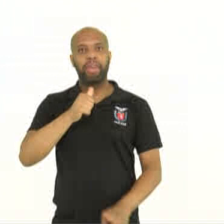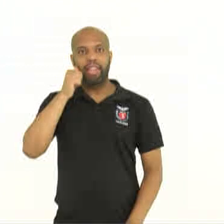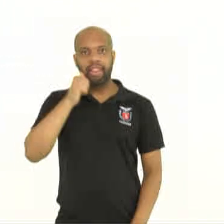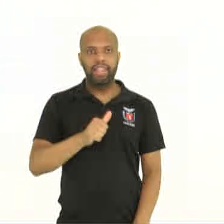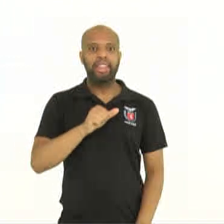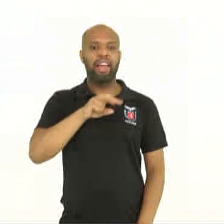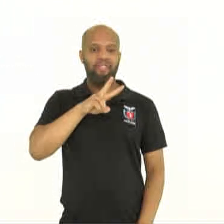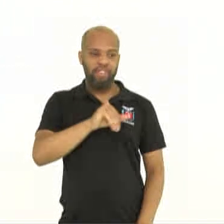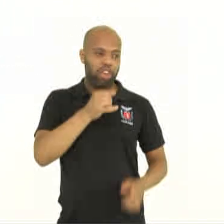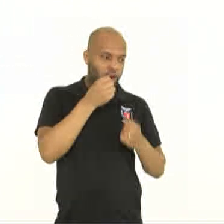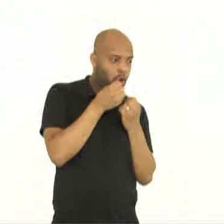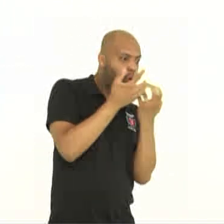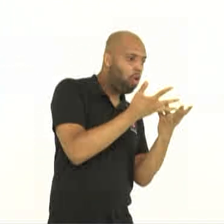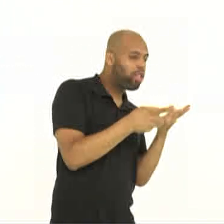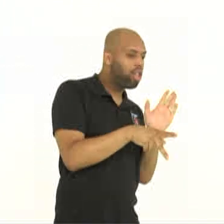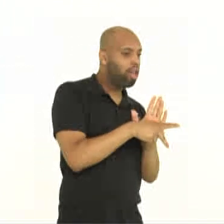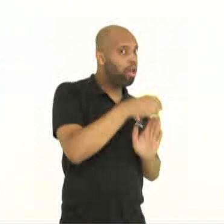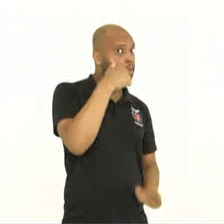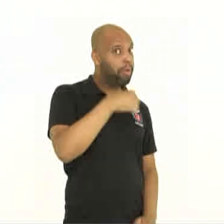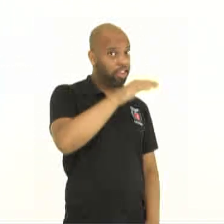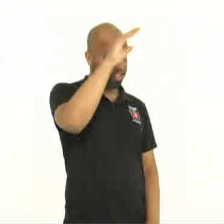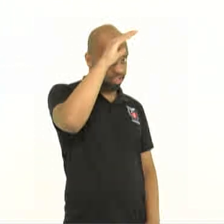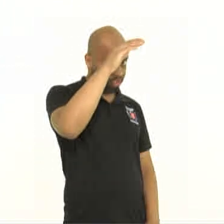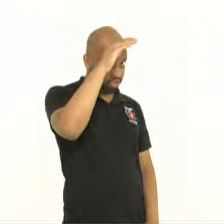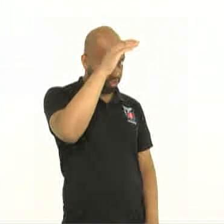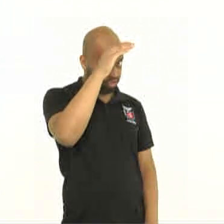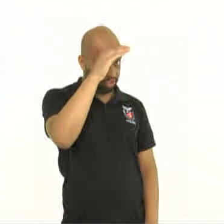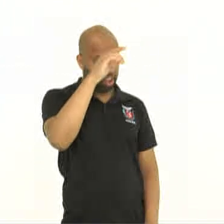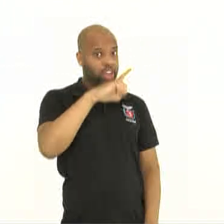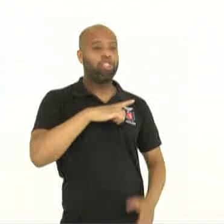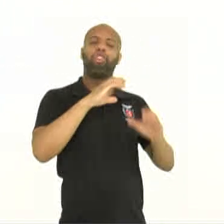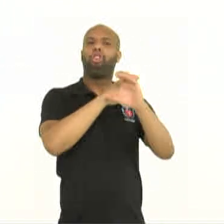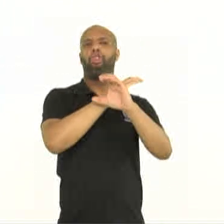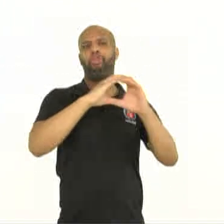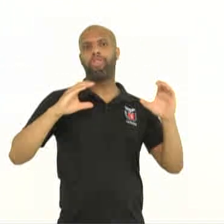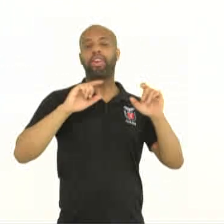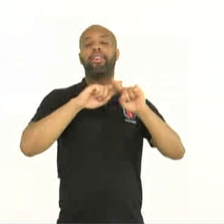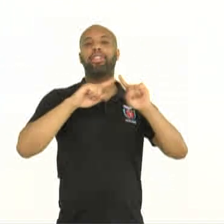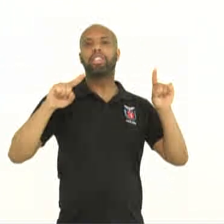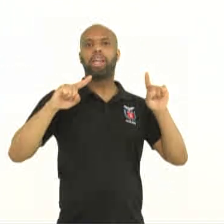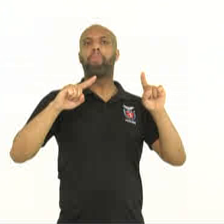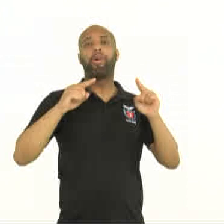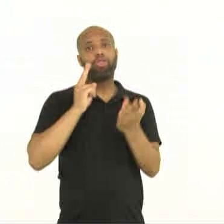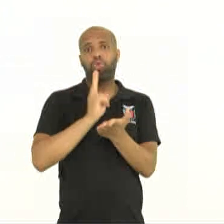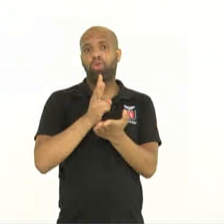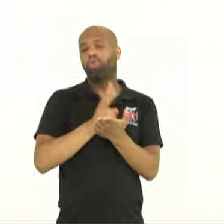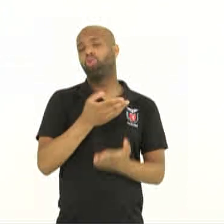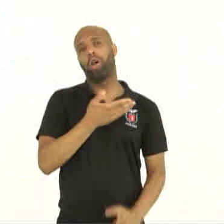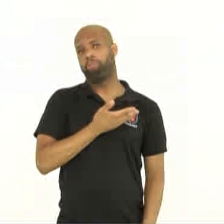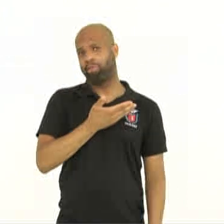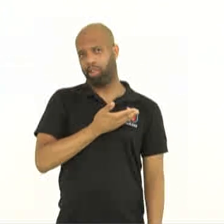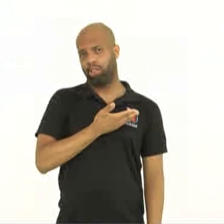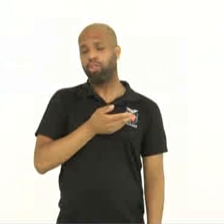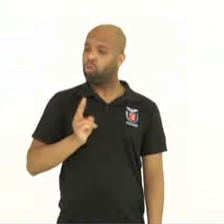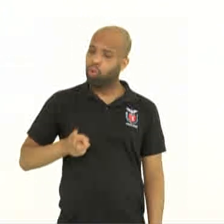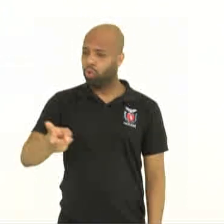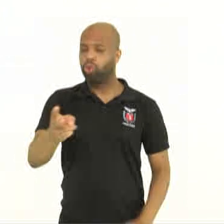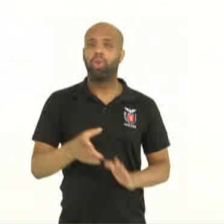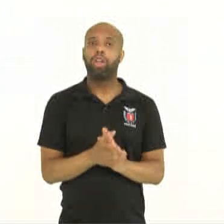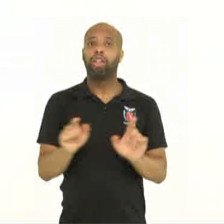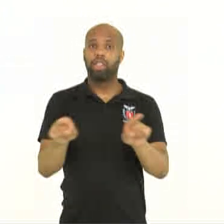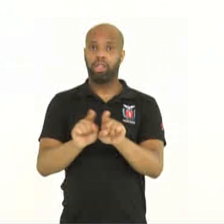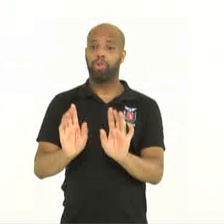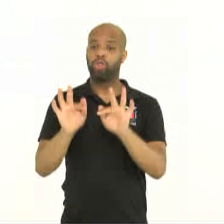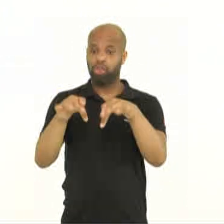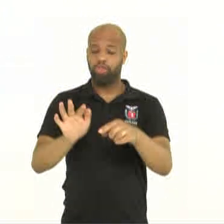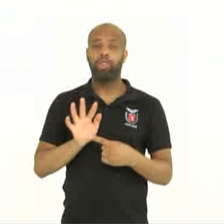iria revelar o segredo que a ela estava confiado, não impediu que a amizade continuasse. E ao